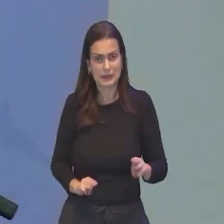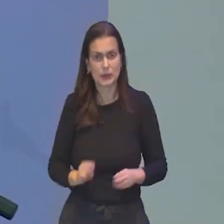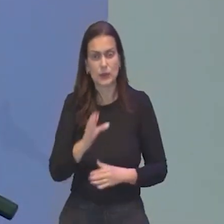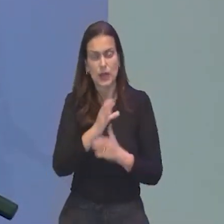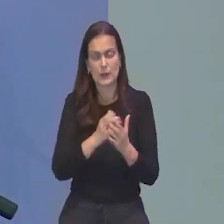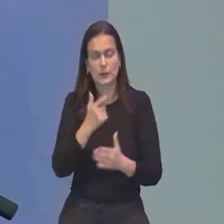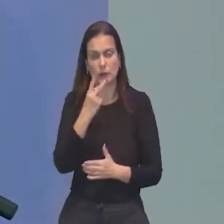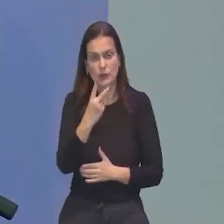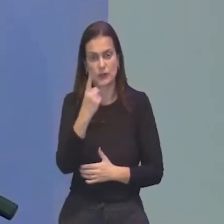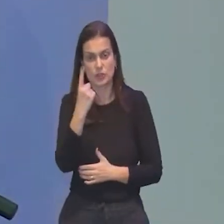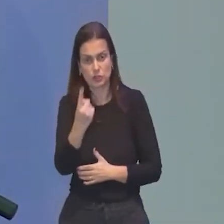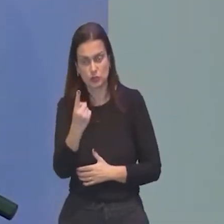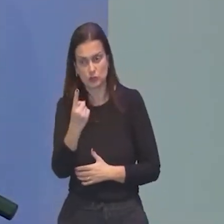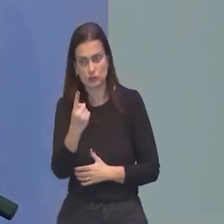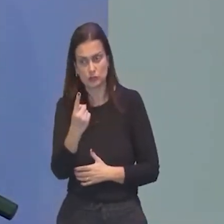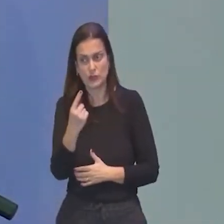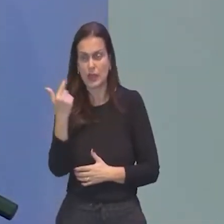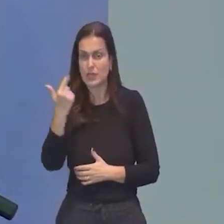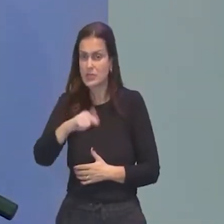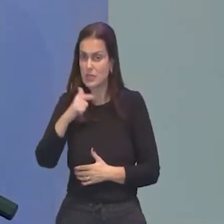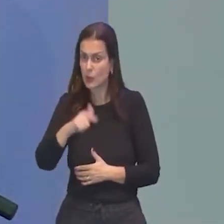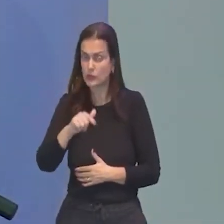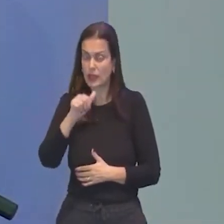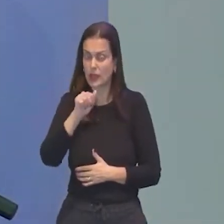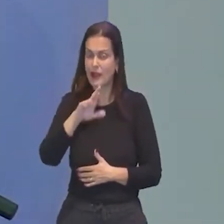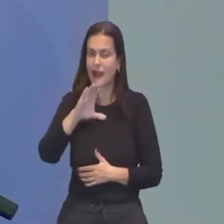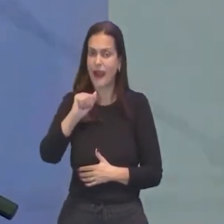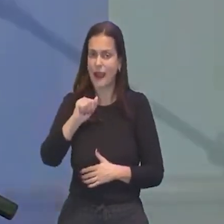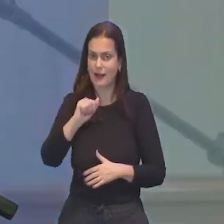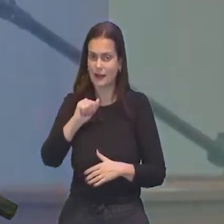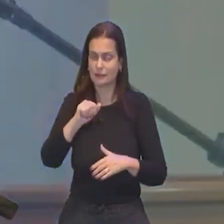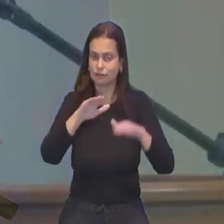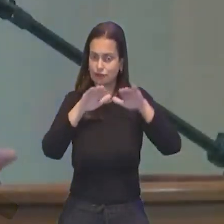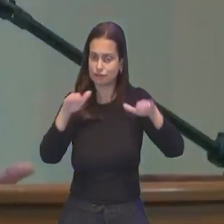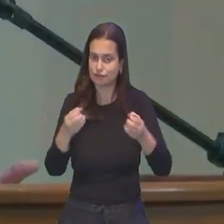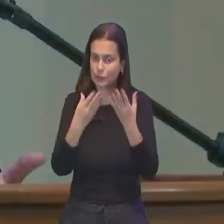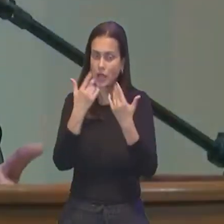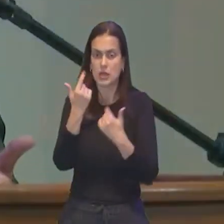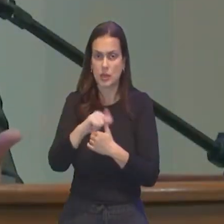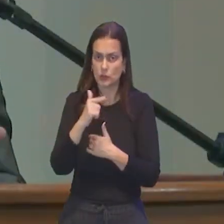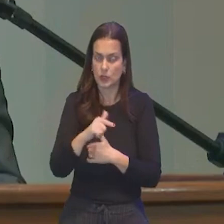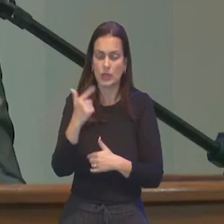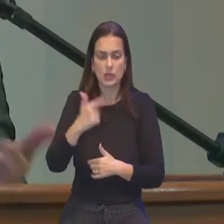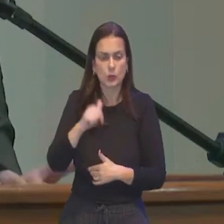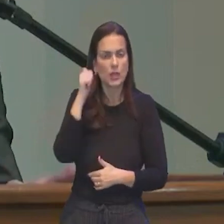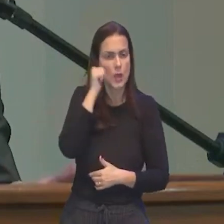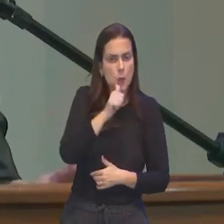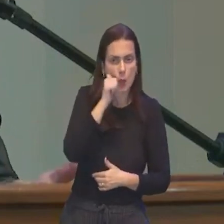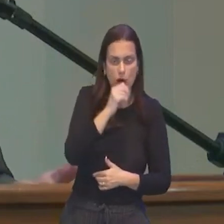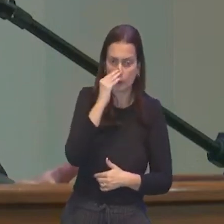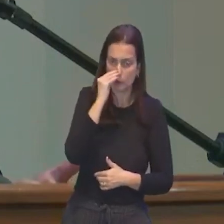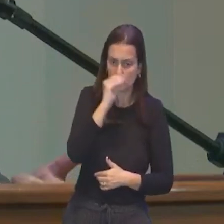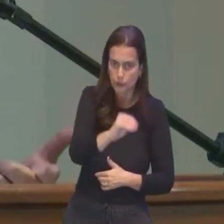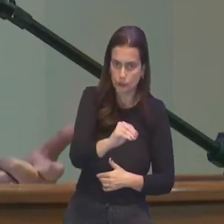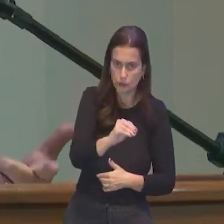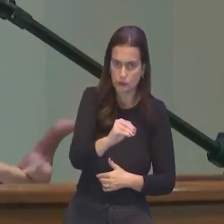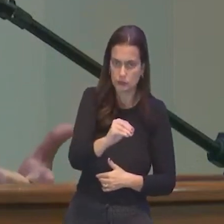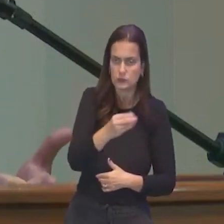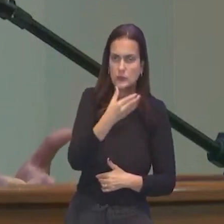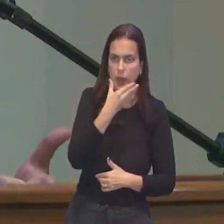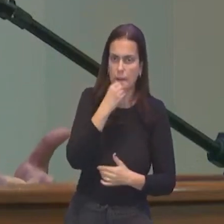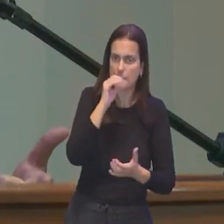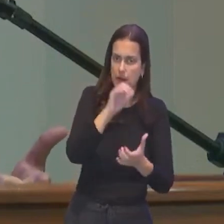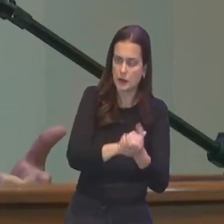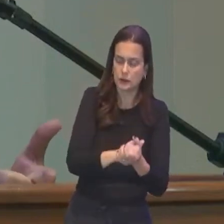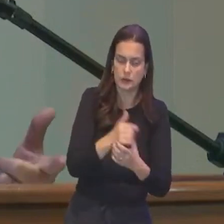21, nós não temos a presença da arca, nós não temos uma mulher desprezando o seu marido porque ele se alegra diante do